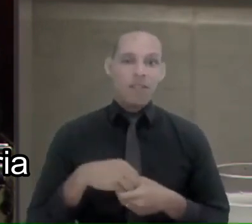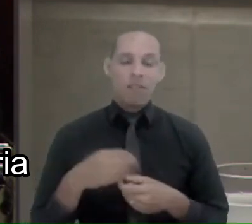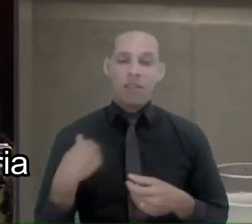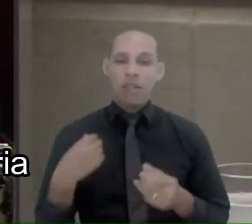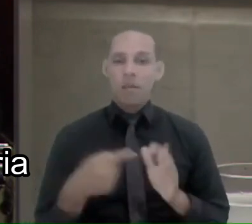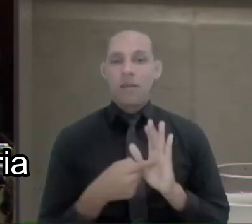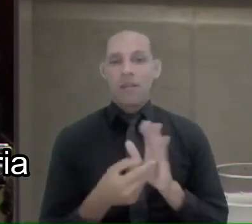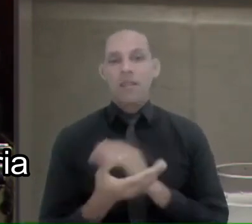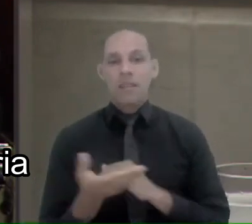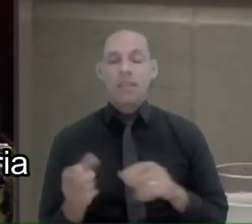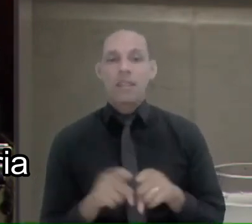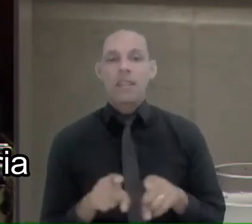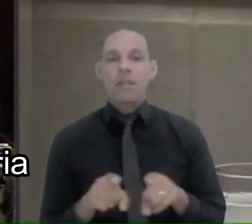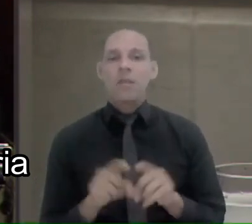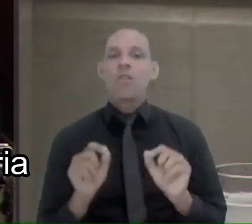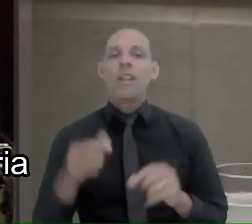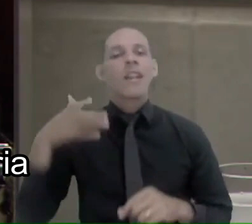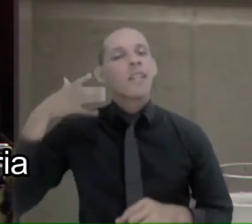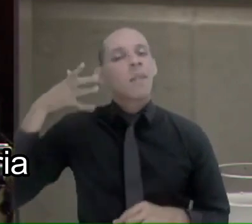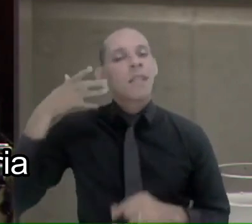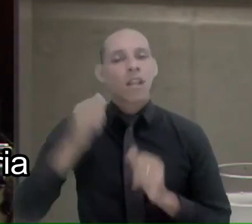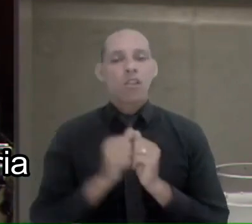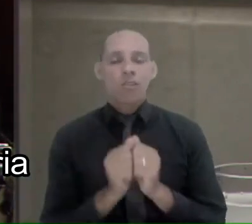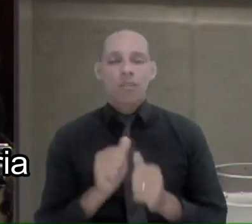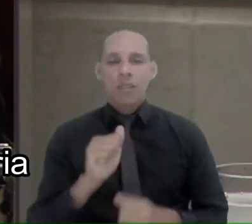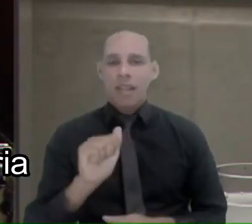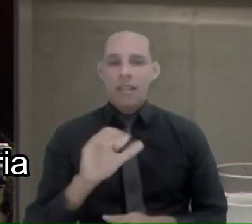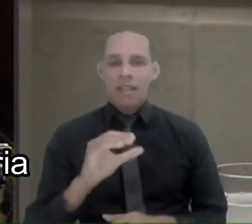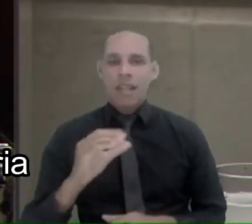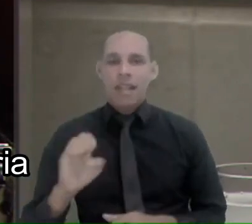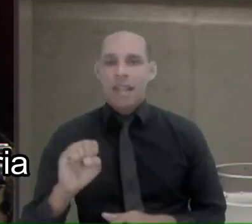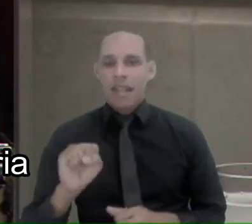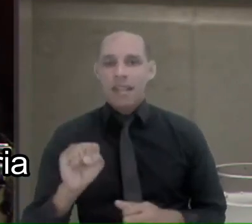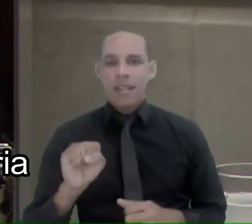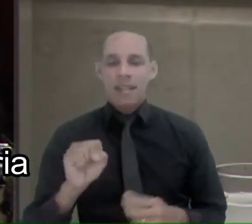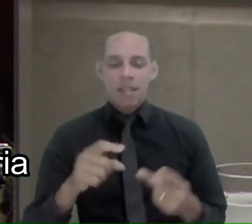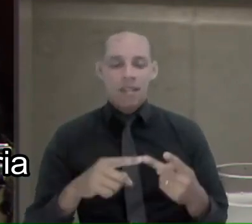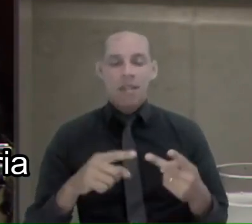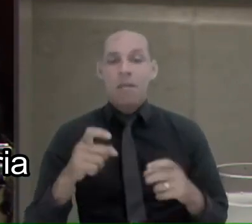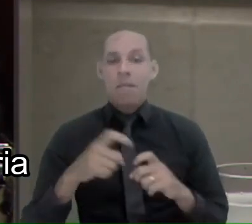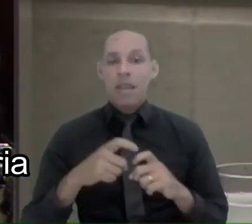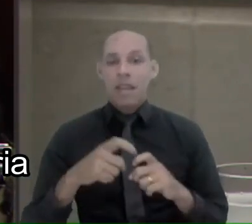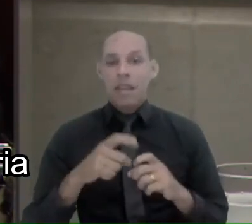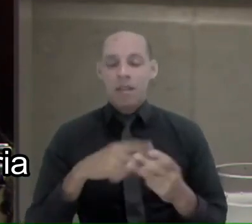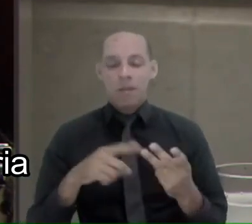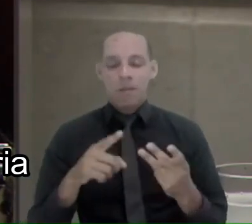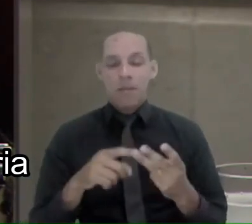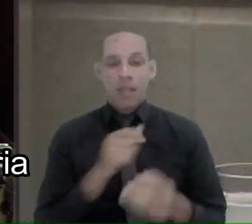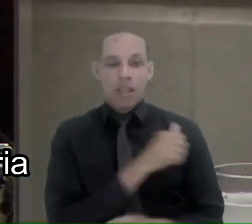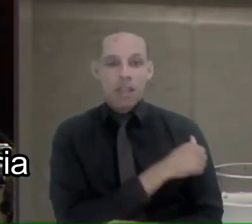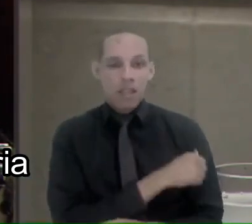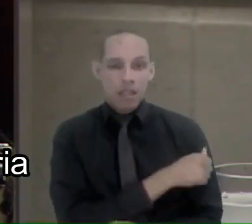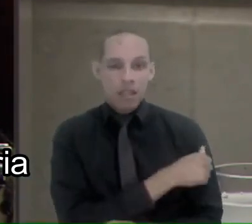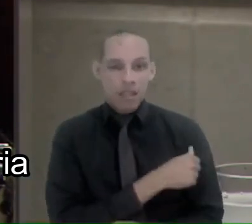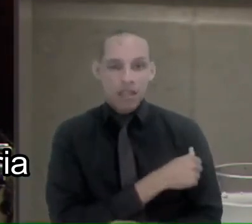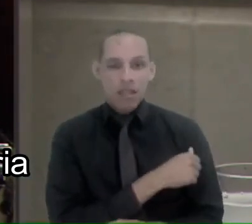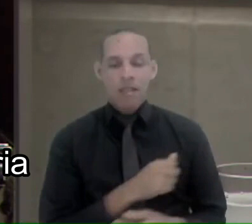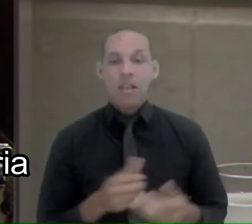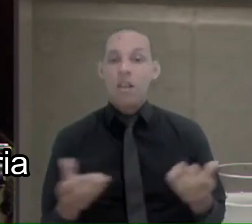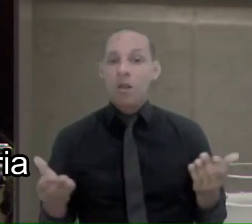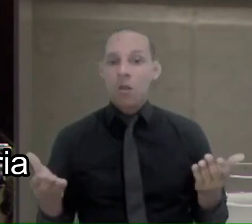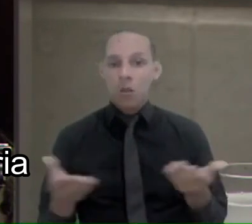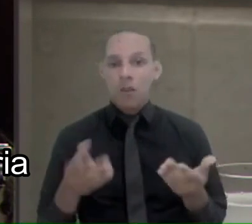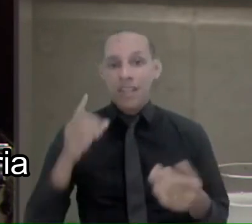fizemos seminários com os ACS, seminários com os médicos e enfermeiros, trabalhando a questão da tuberculose. E hoje, Dia